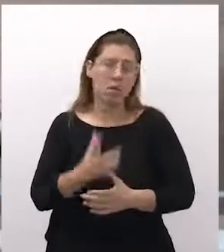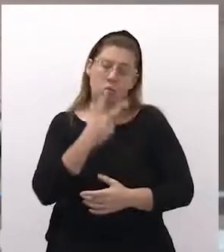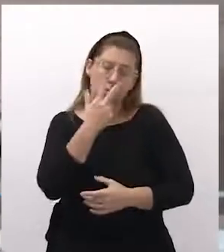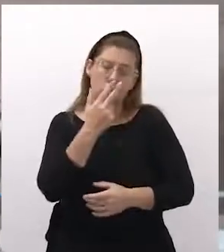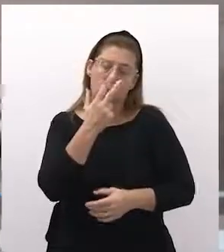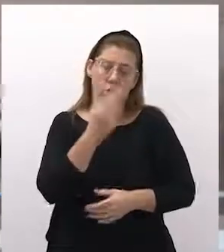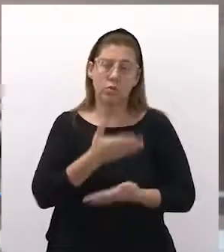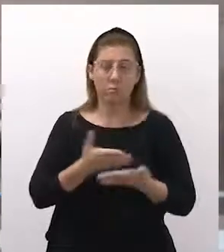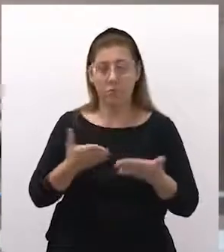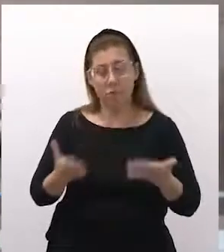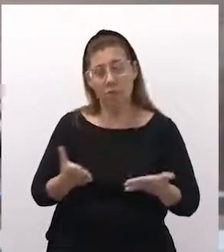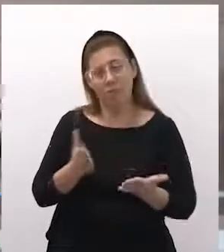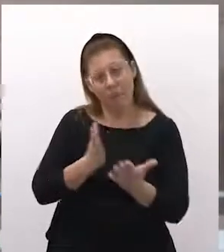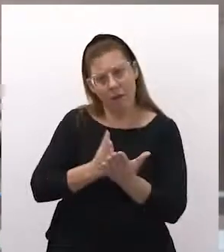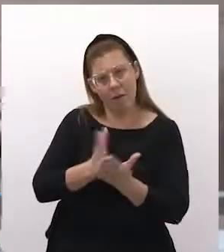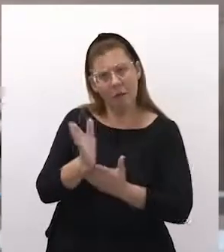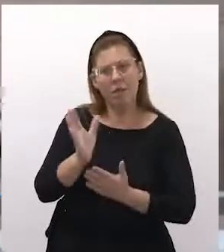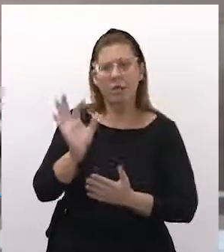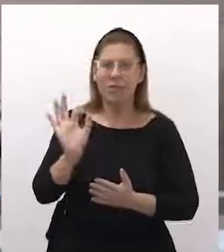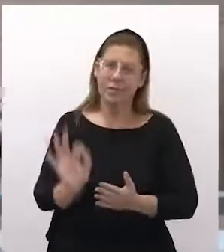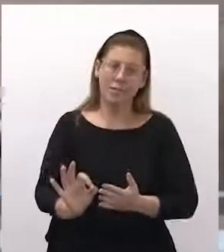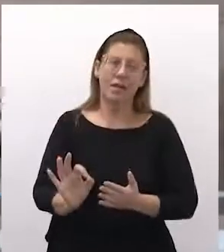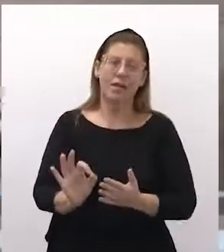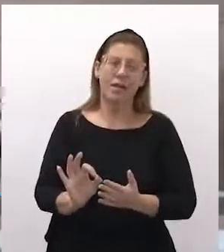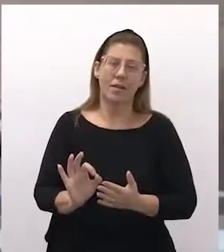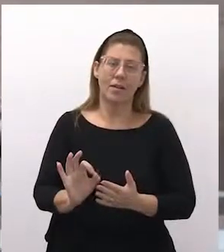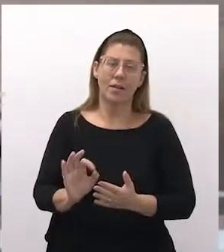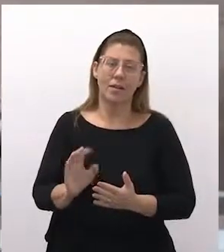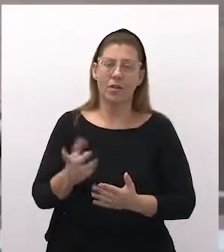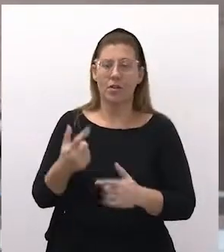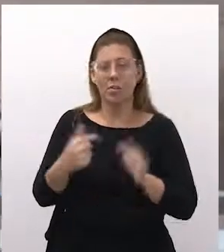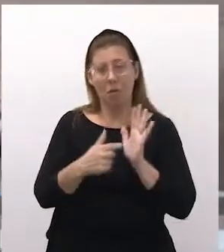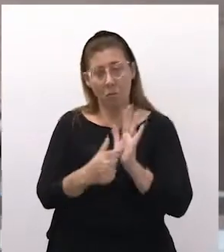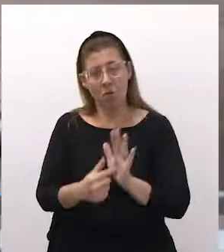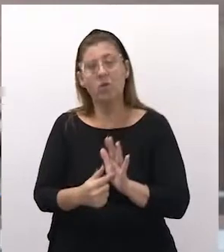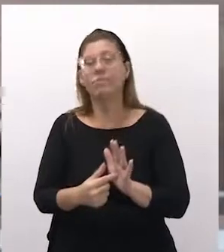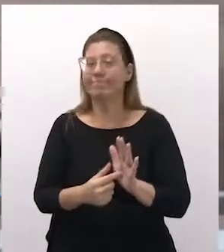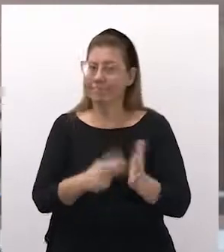a gente esteja caminhando para dar eficácia a esse artigo 227.